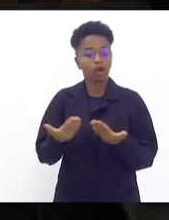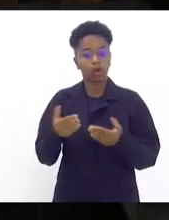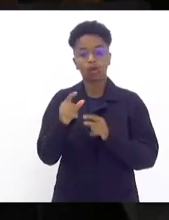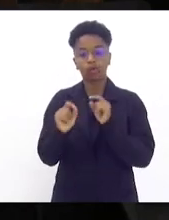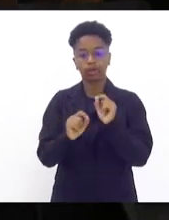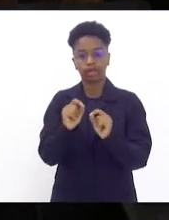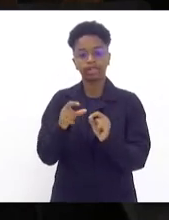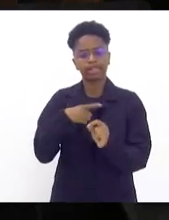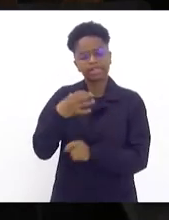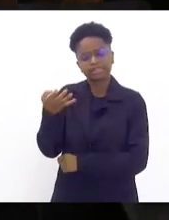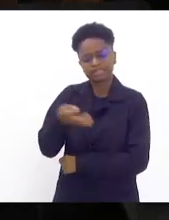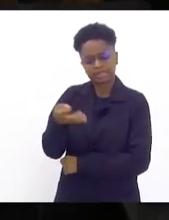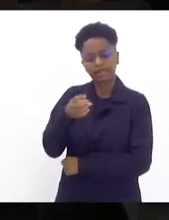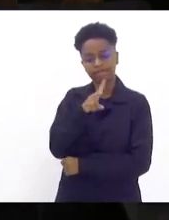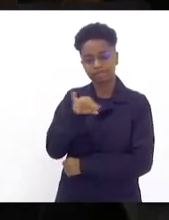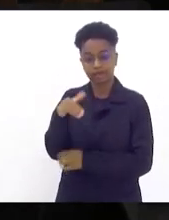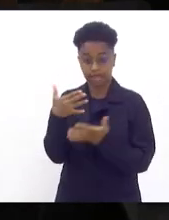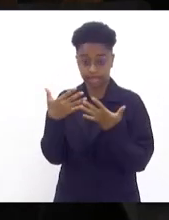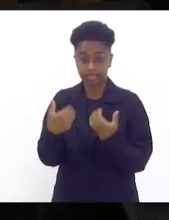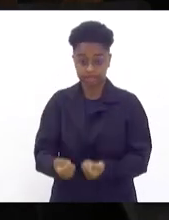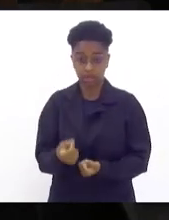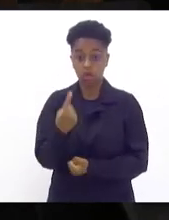de receber, é